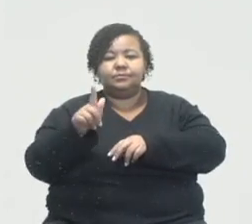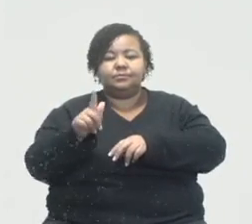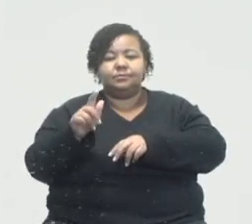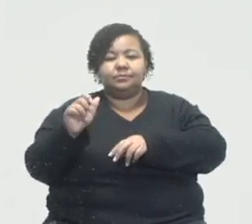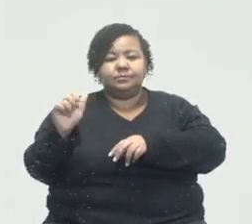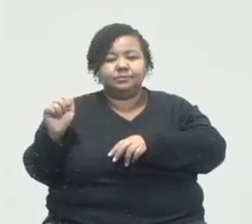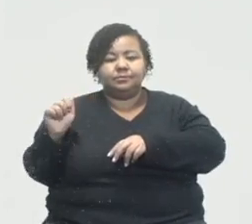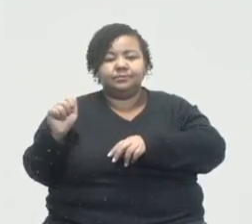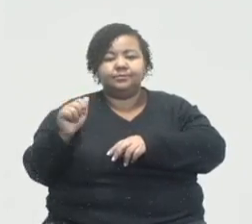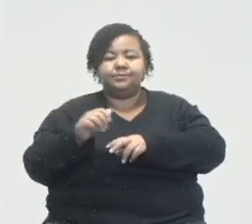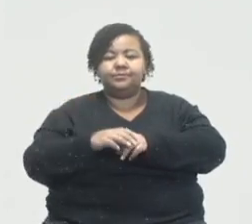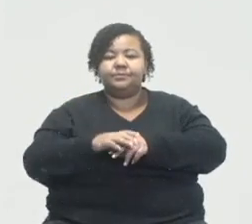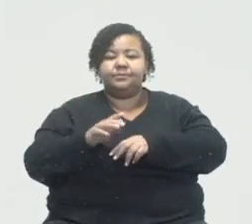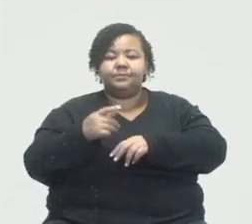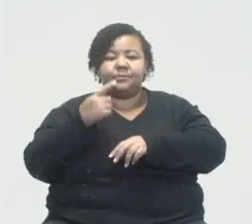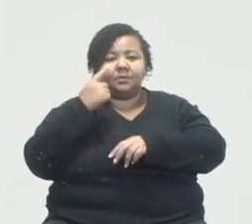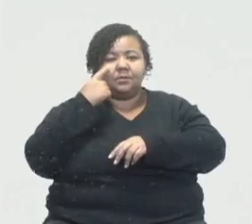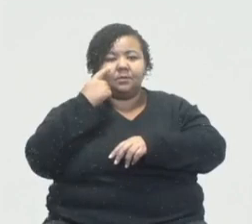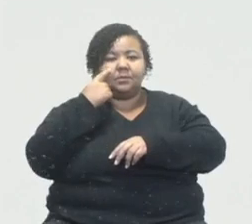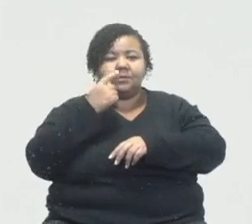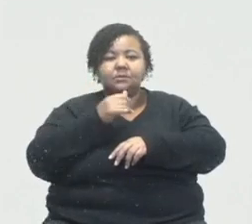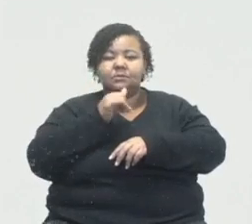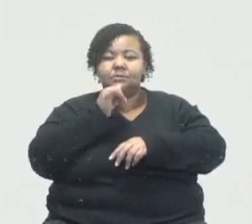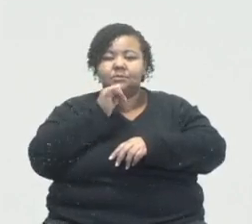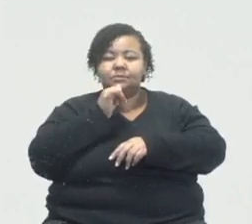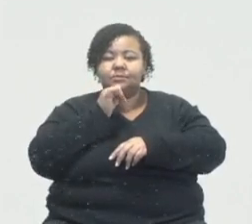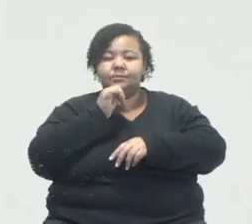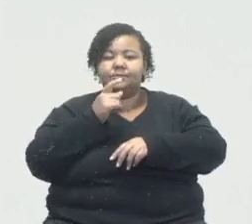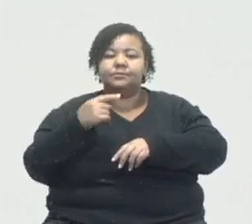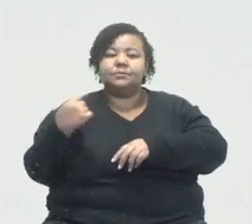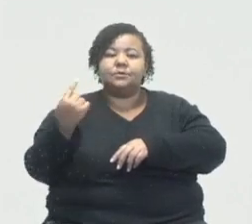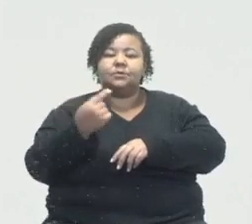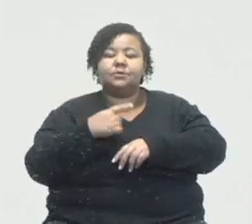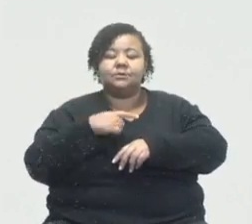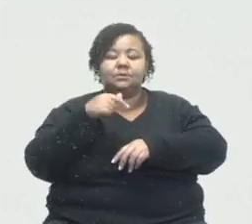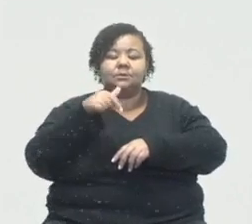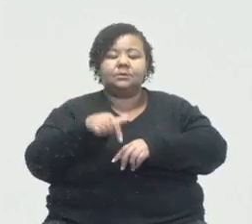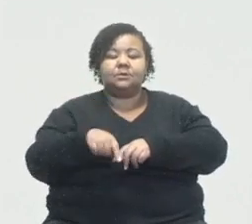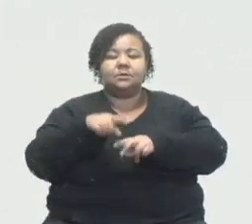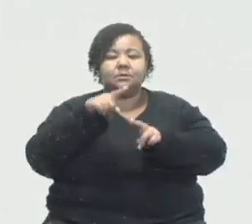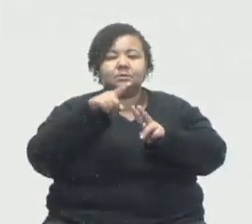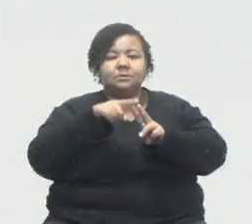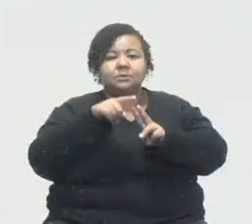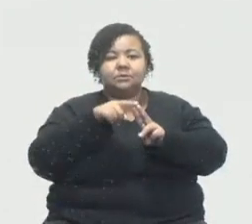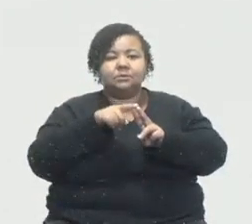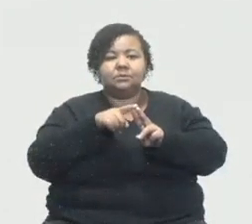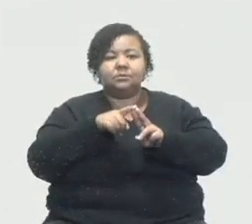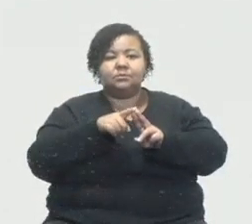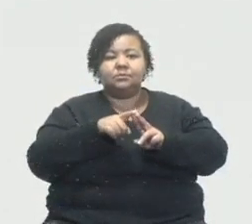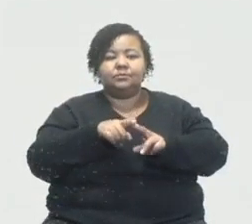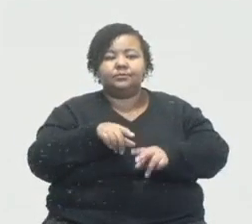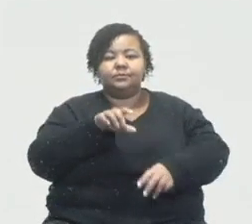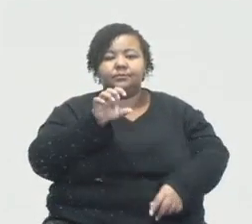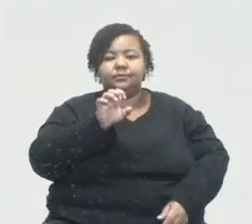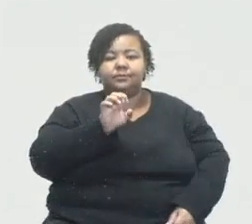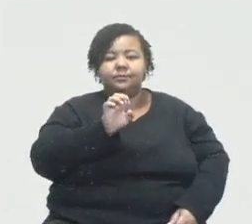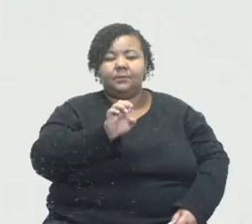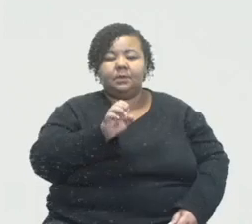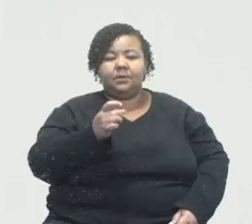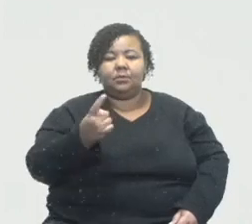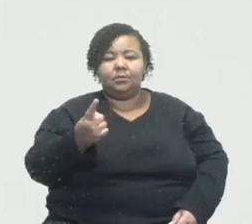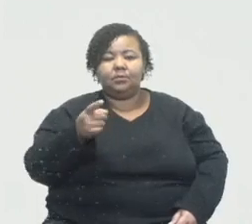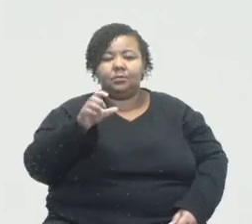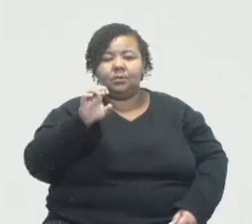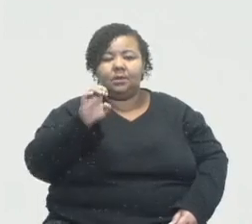A. Vejamos um exemplo. Nós temos aqui os vetores E1, E2 e